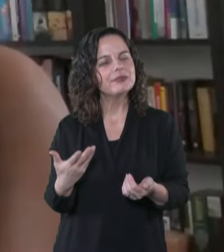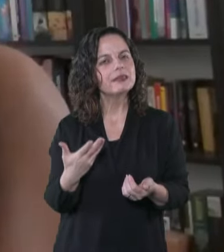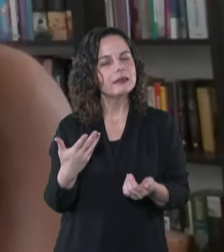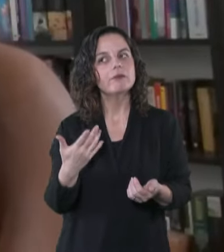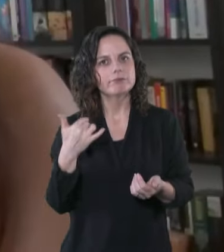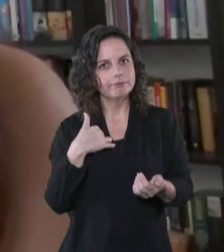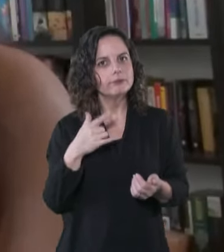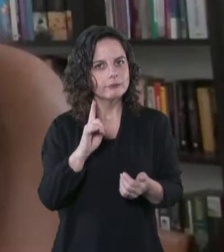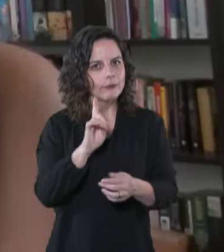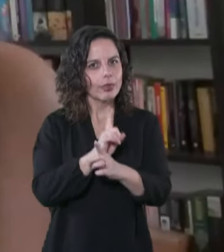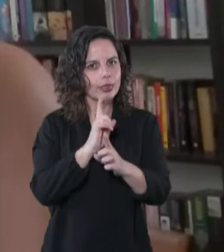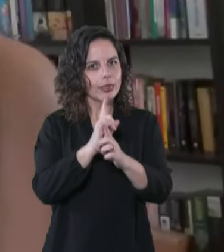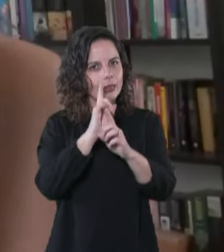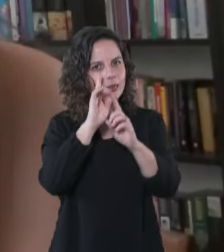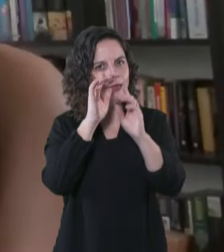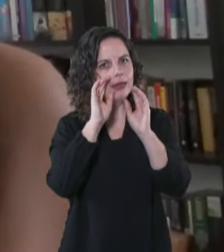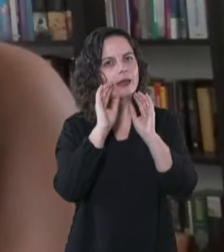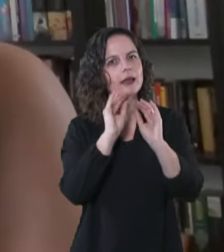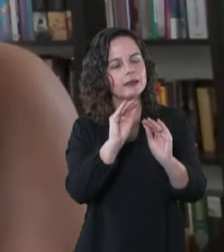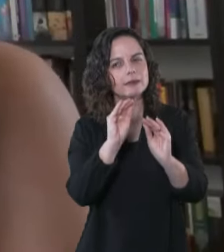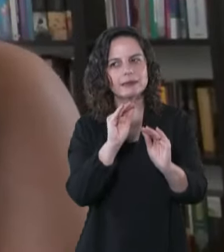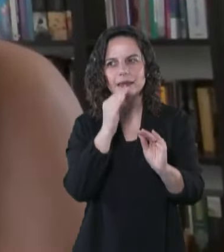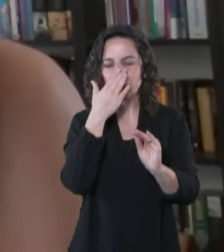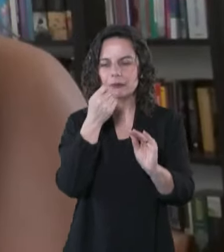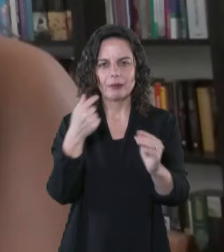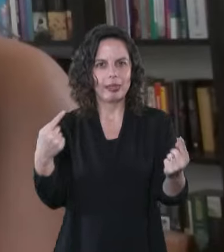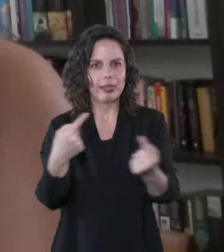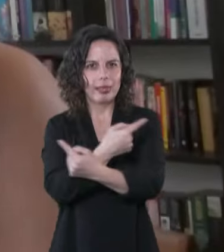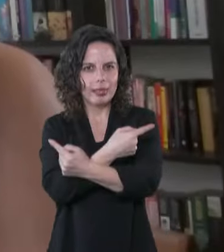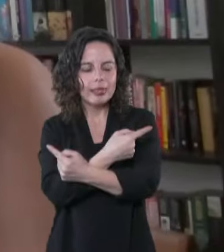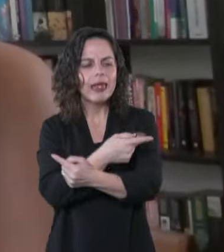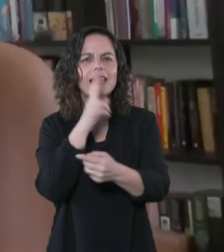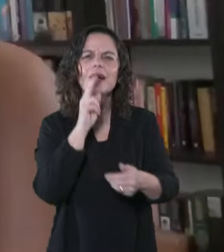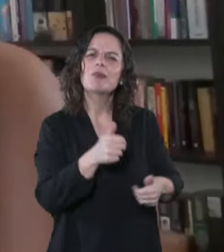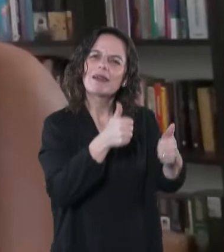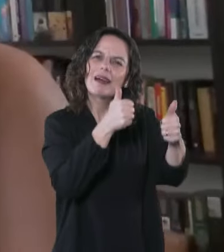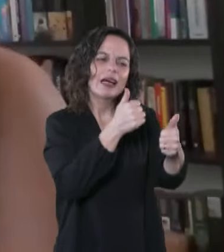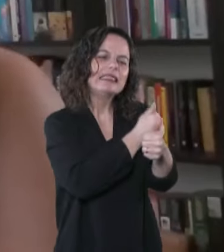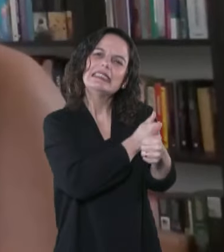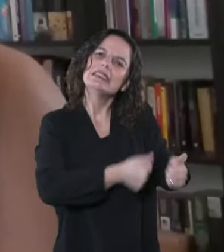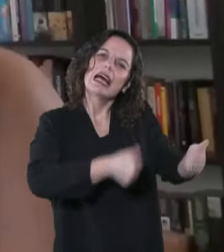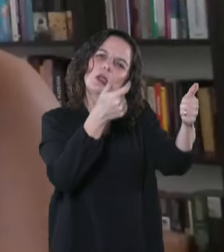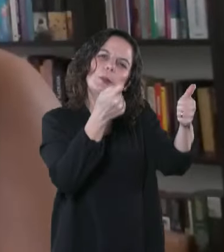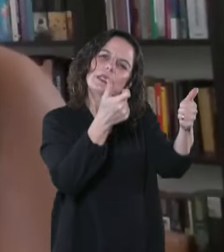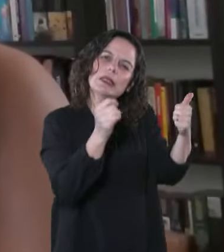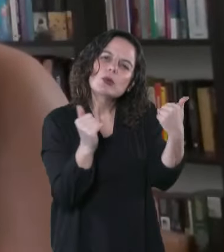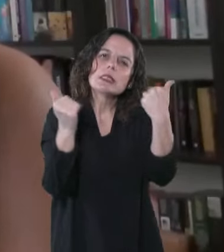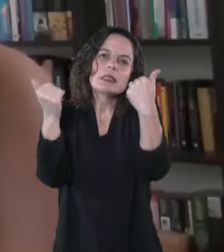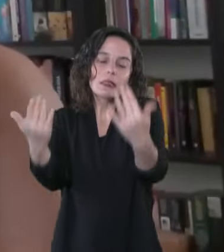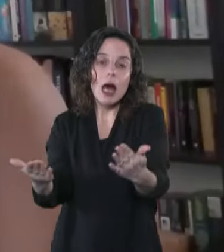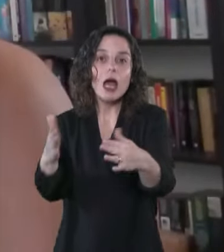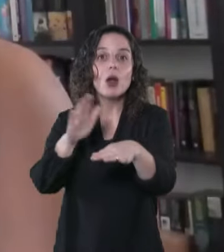eu aconselharia também as pessoas a saírem um bocado, isto parece um bocado contraditório, mas saírem um bocado da cidade, porque há sítios muito bonitos ao longo da